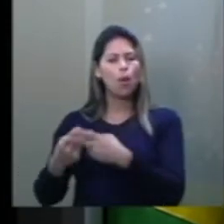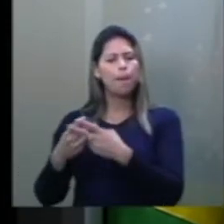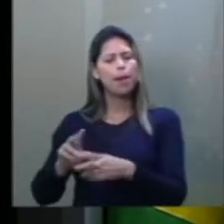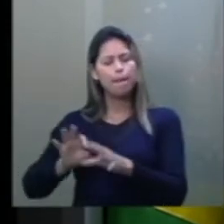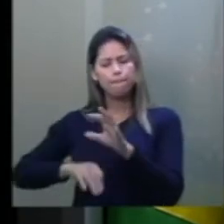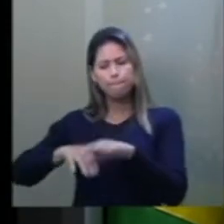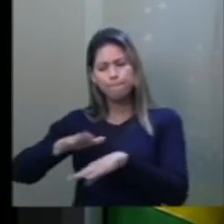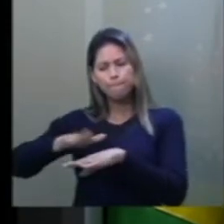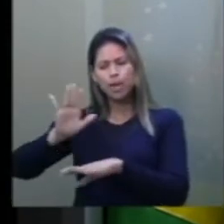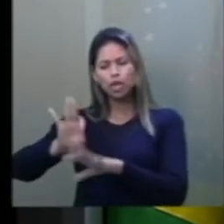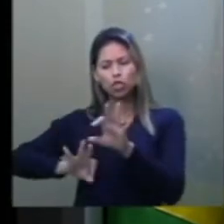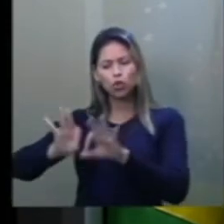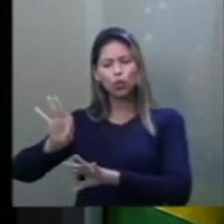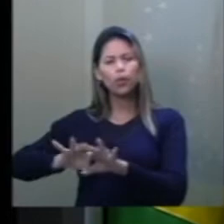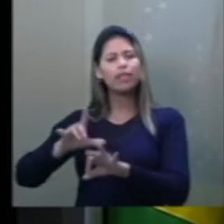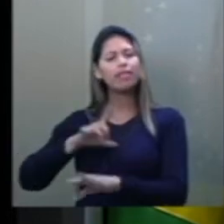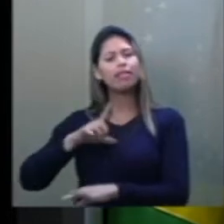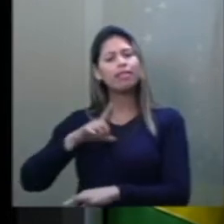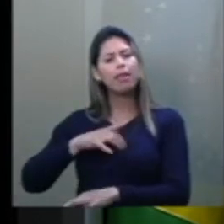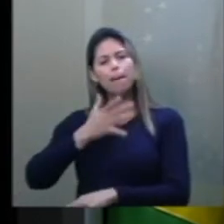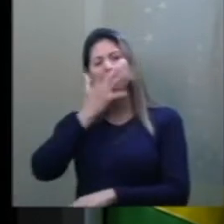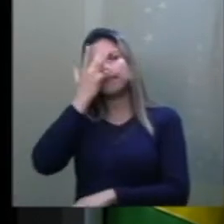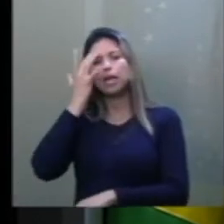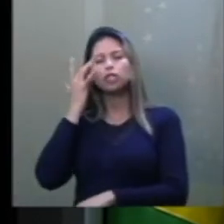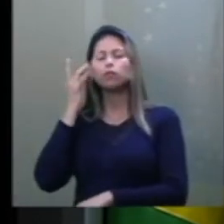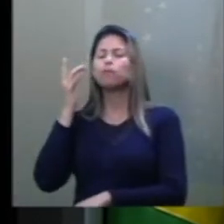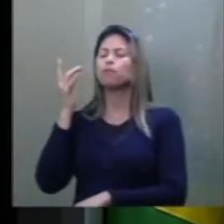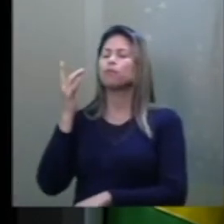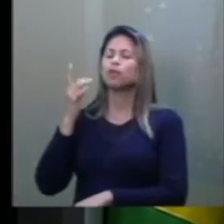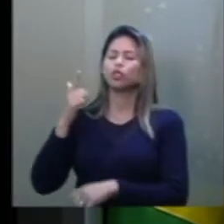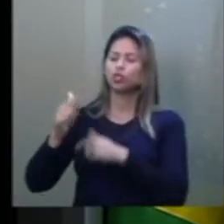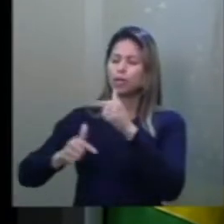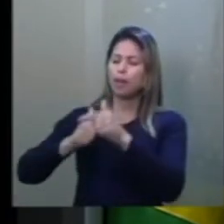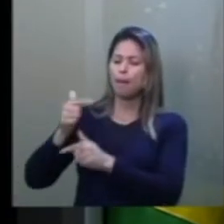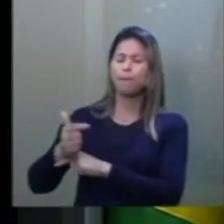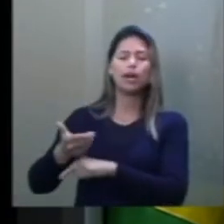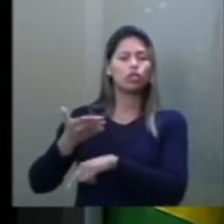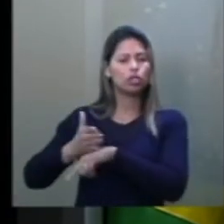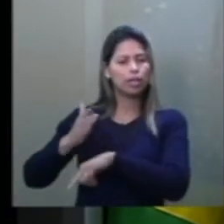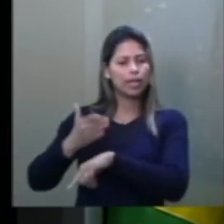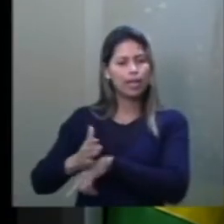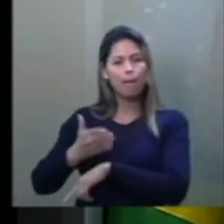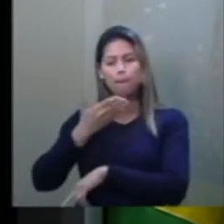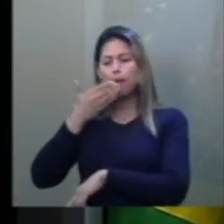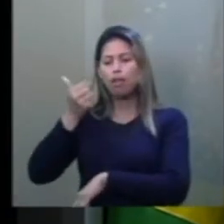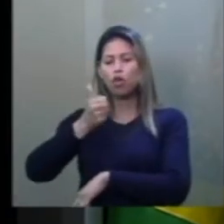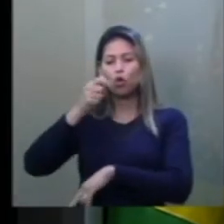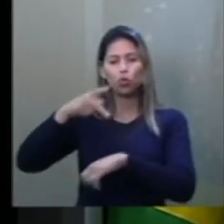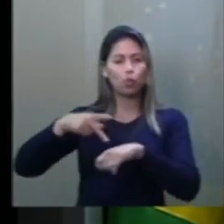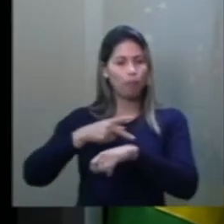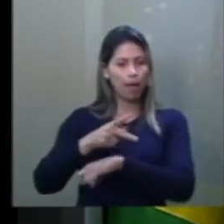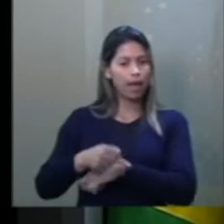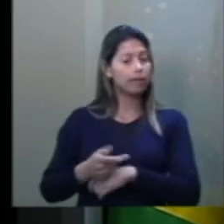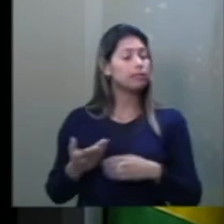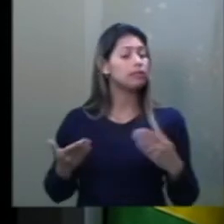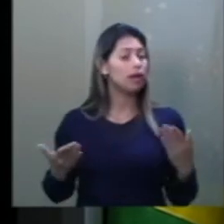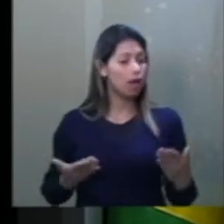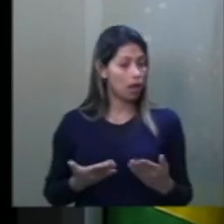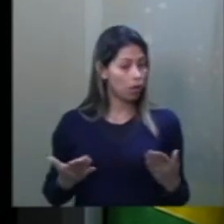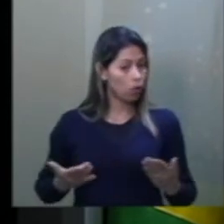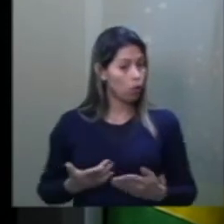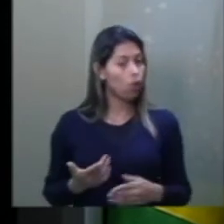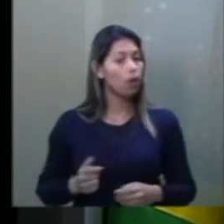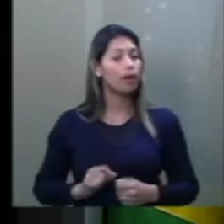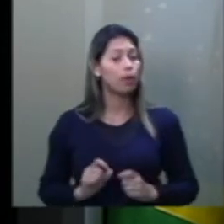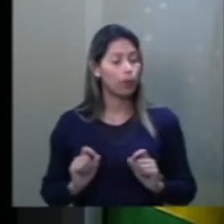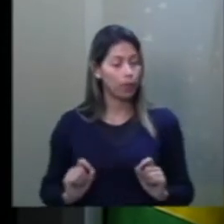e que possuem os servidores mais bem treinados do país. Pois bem, agora, em